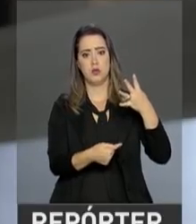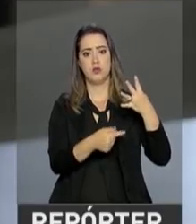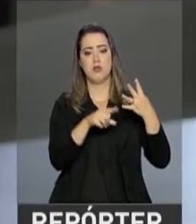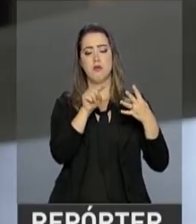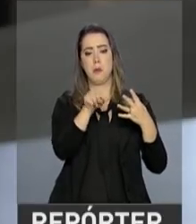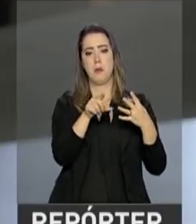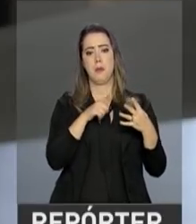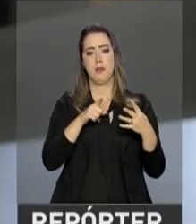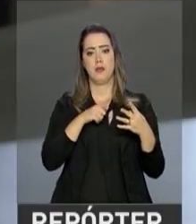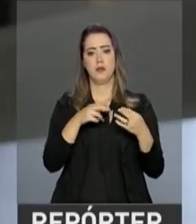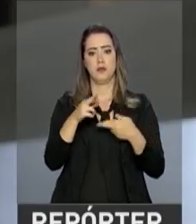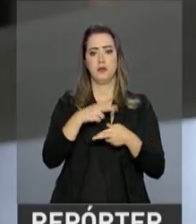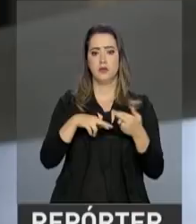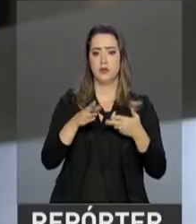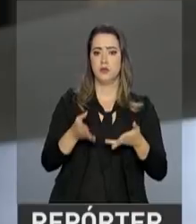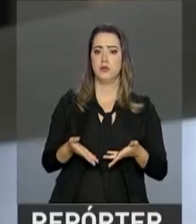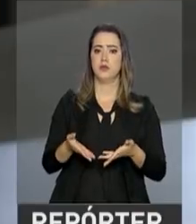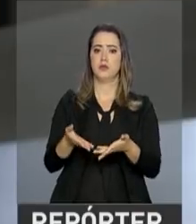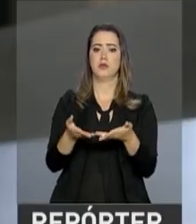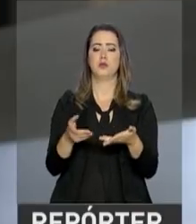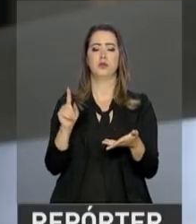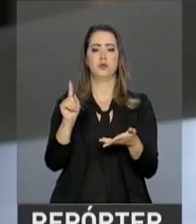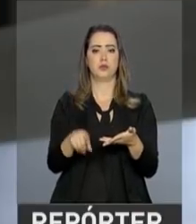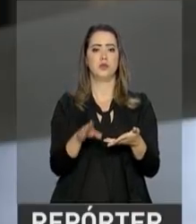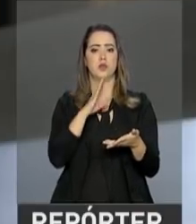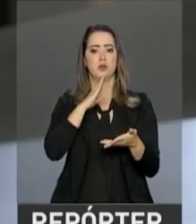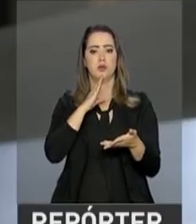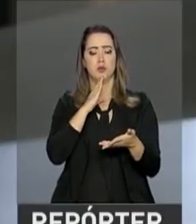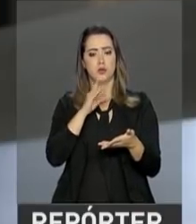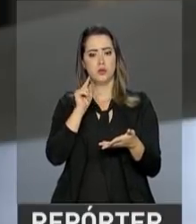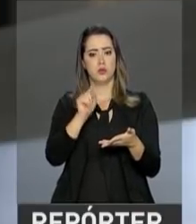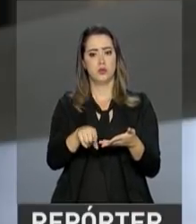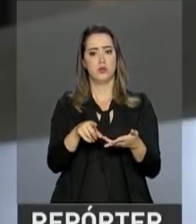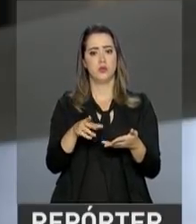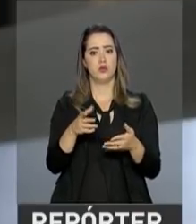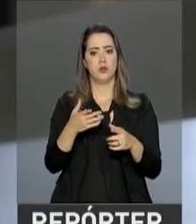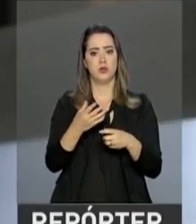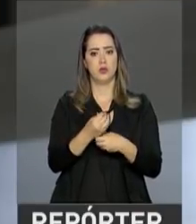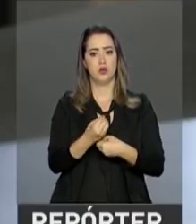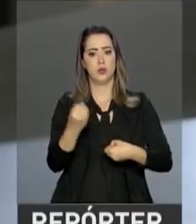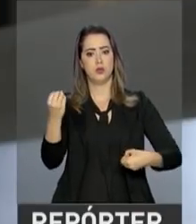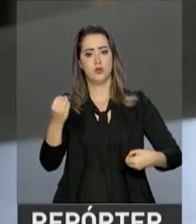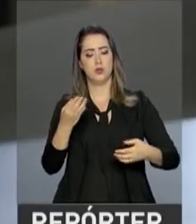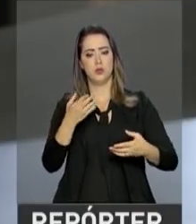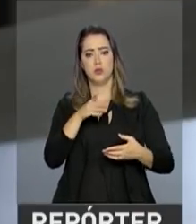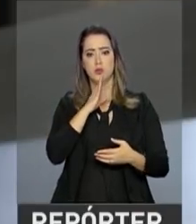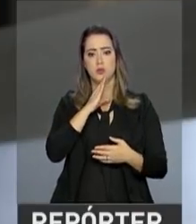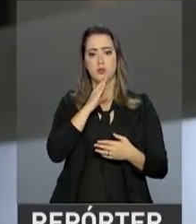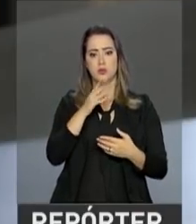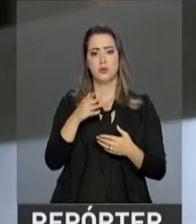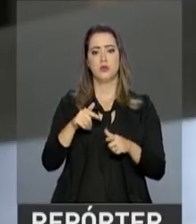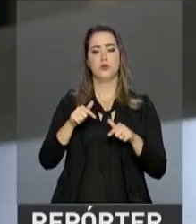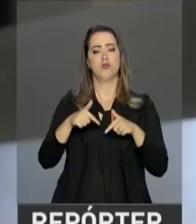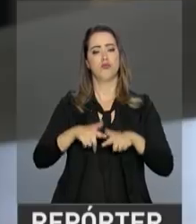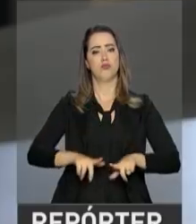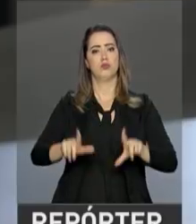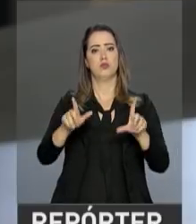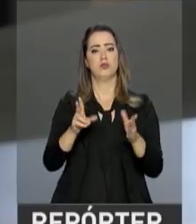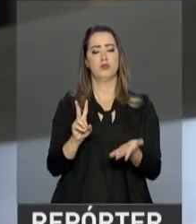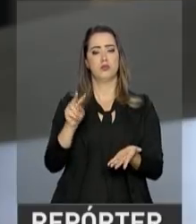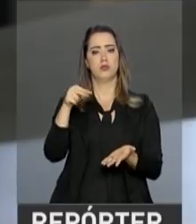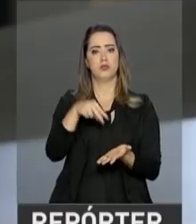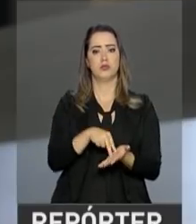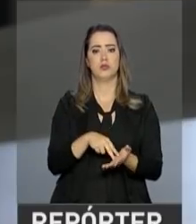é é de alguma forma premiados com uma um reconhecimento é um diploma de reconhecimento das iniciativas colocadas de pé